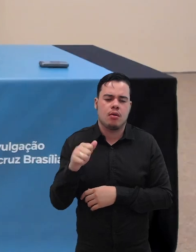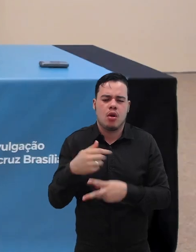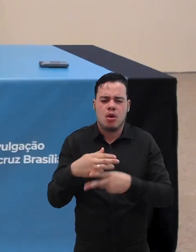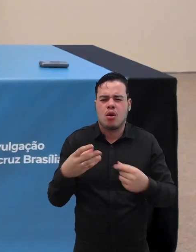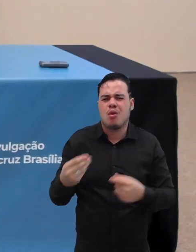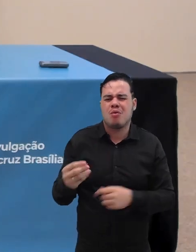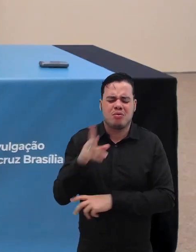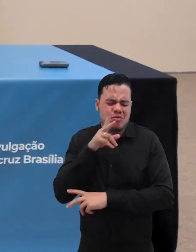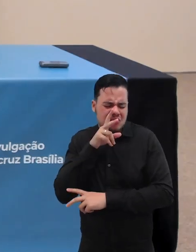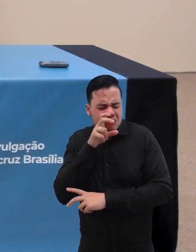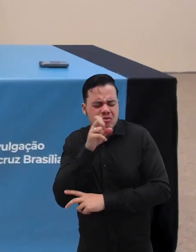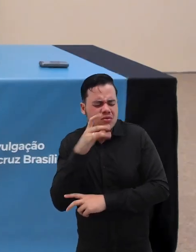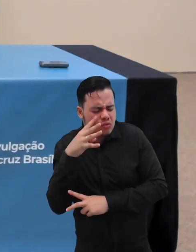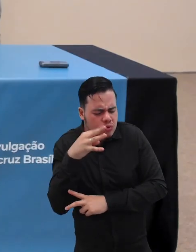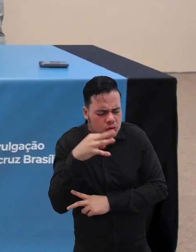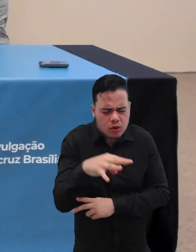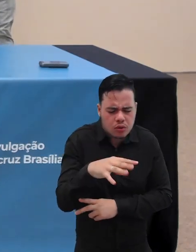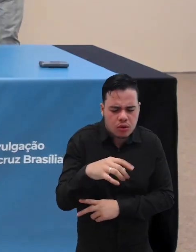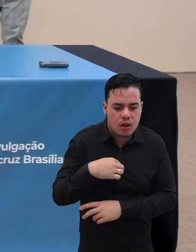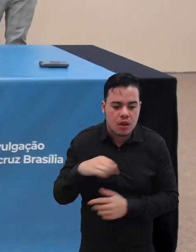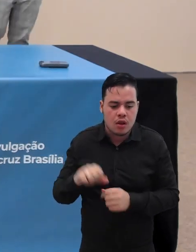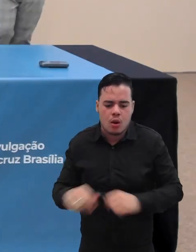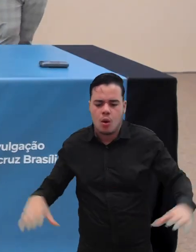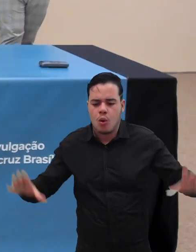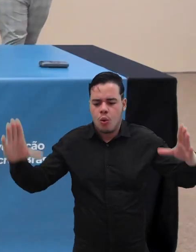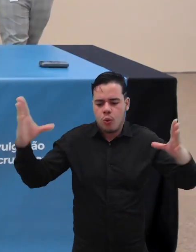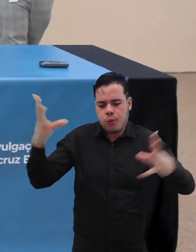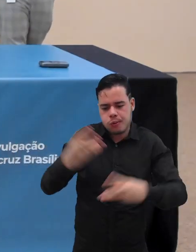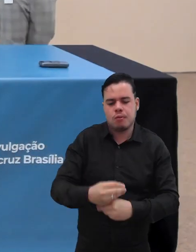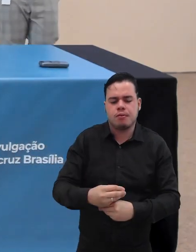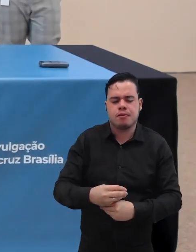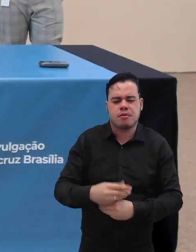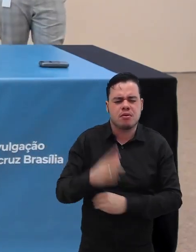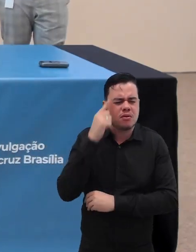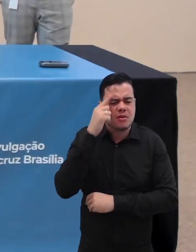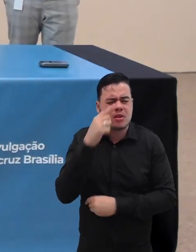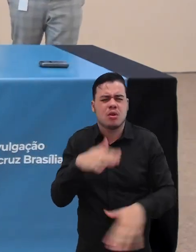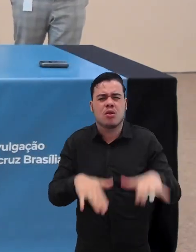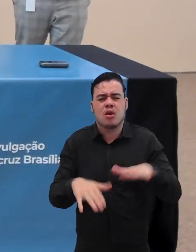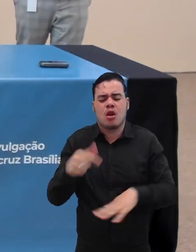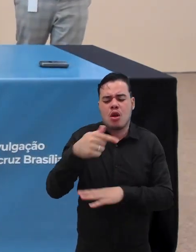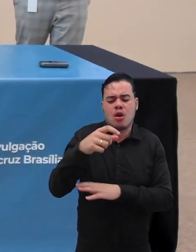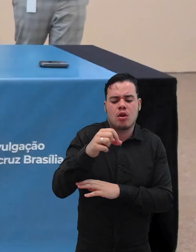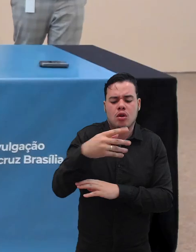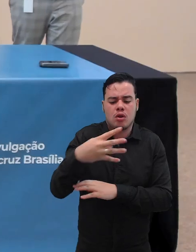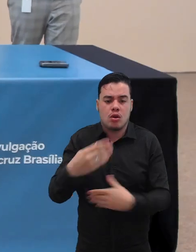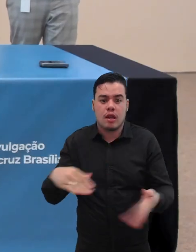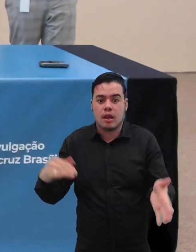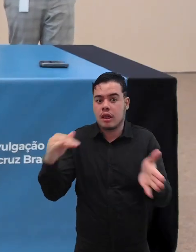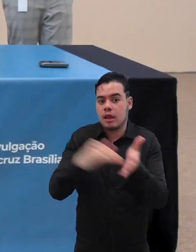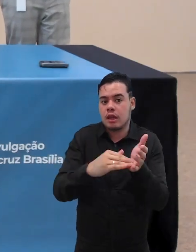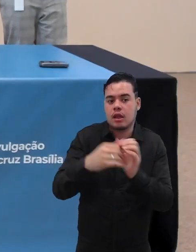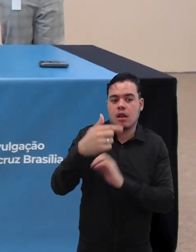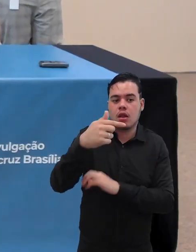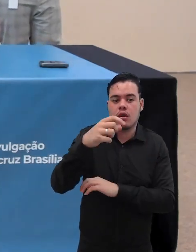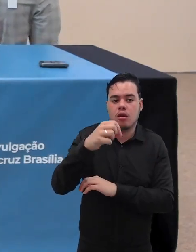interessante, é que ele faz um resumo, né, pensando assim, desde 2004 até 2016,